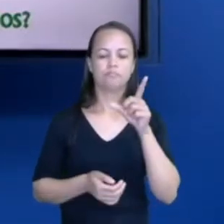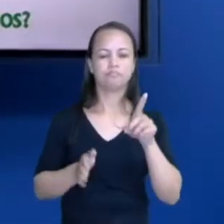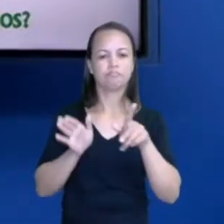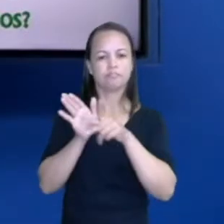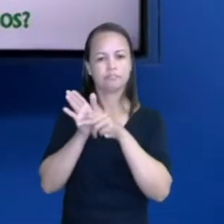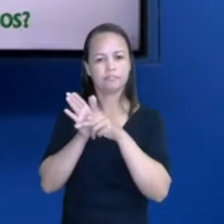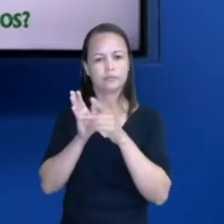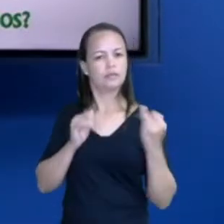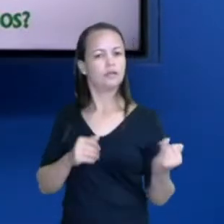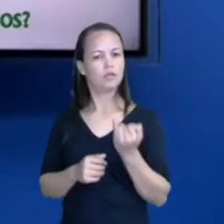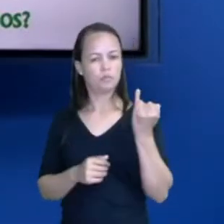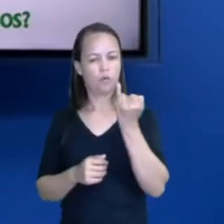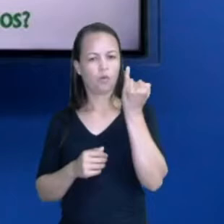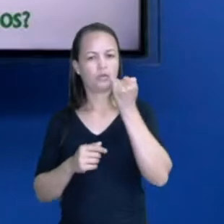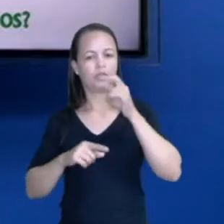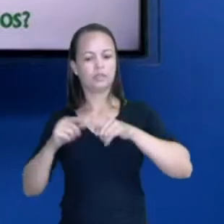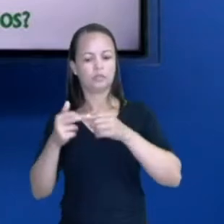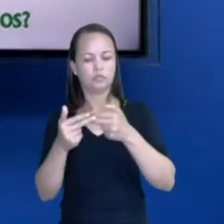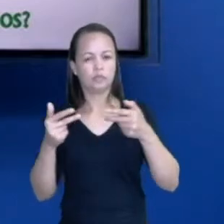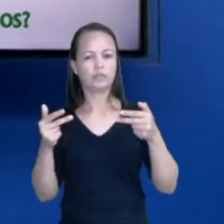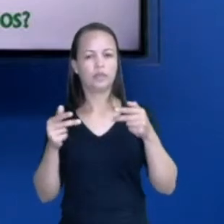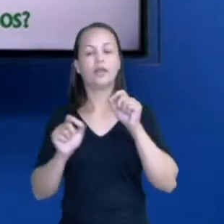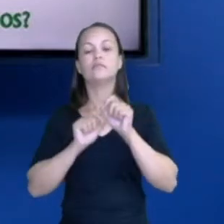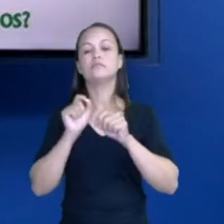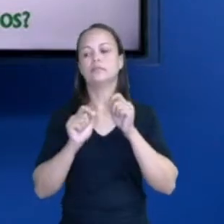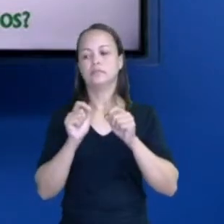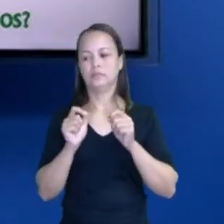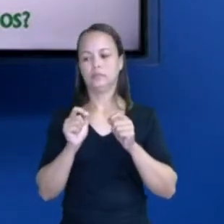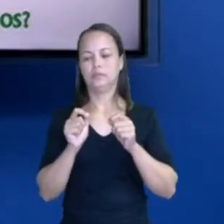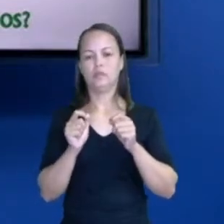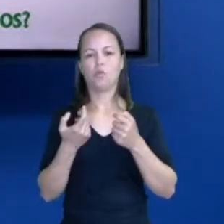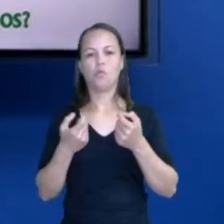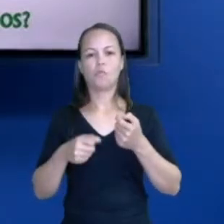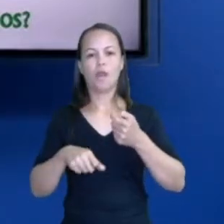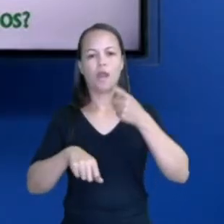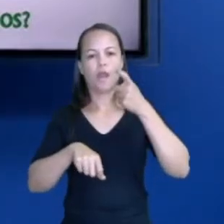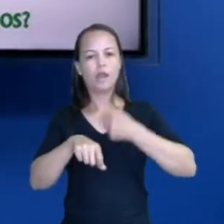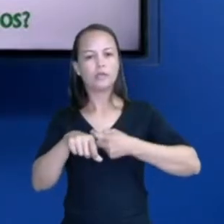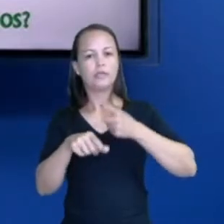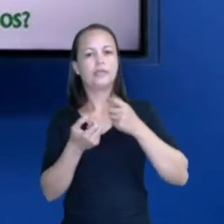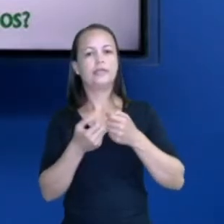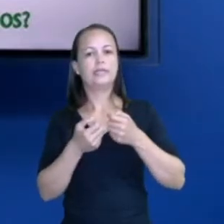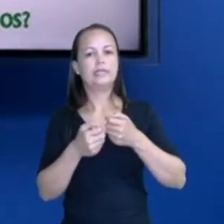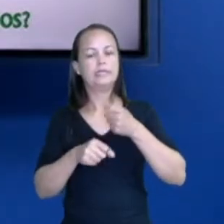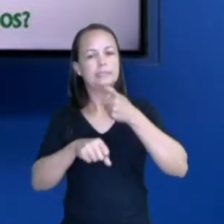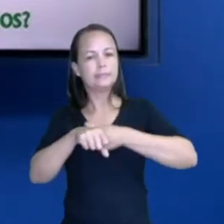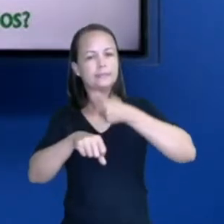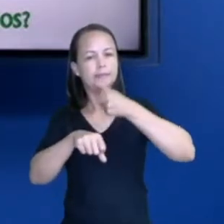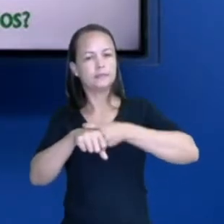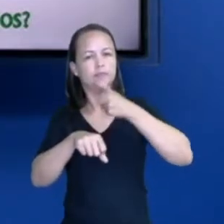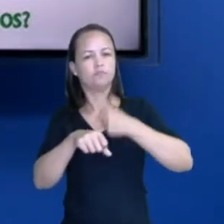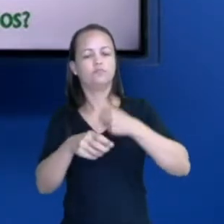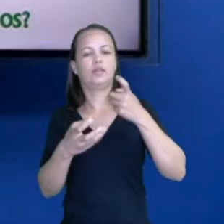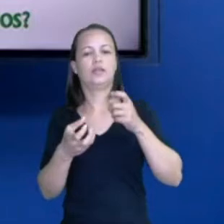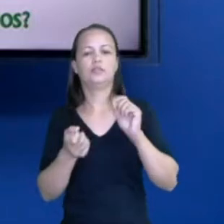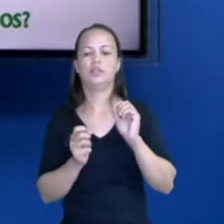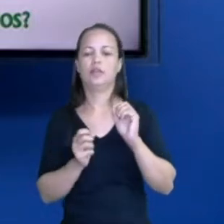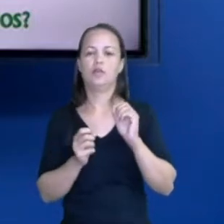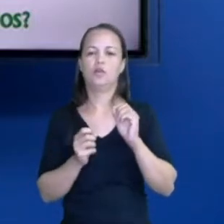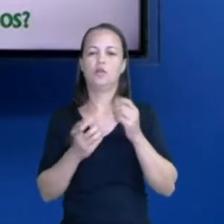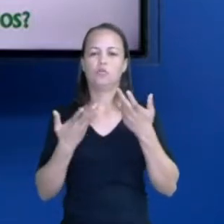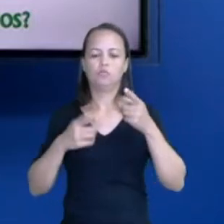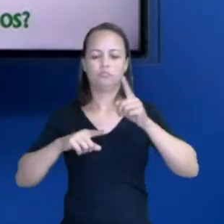muito importante dos materiais está relacionado com a resistência dos materiais, tá certo? Alguns materiais são